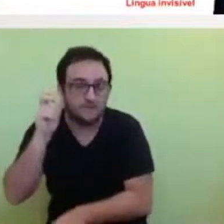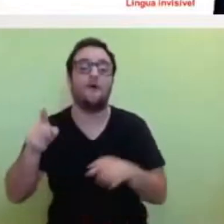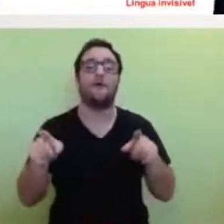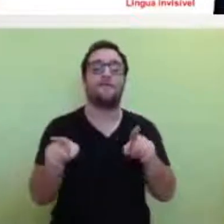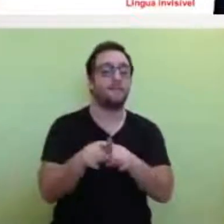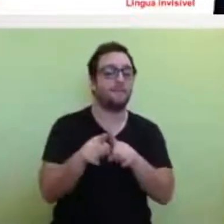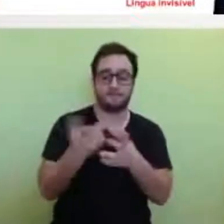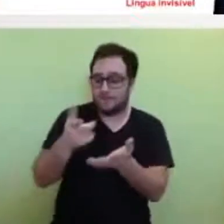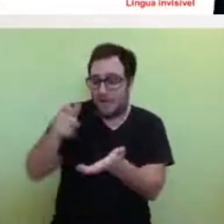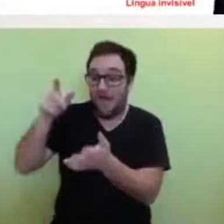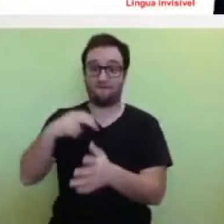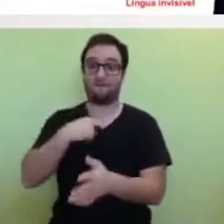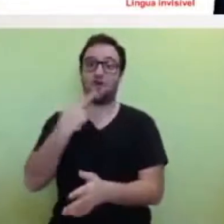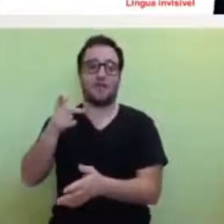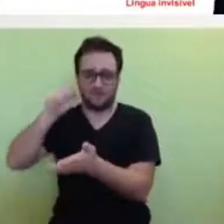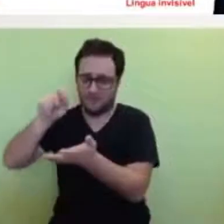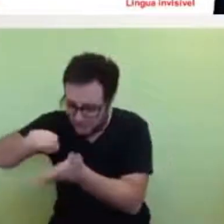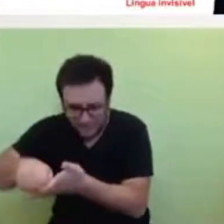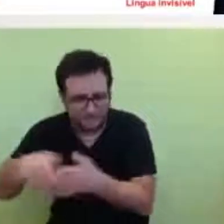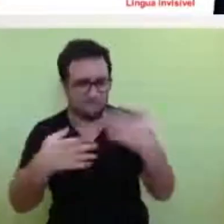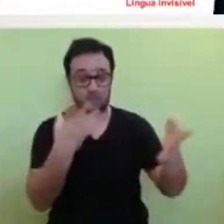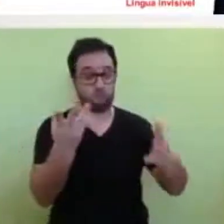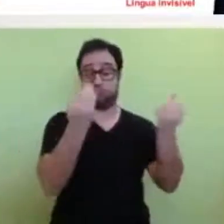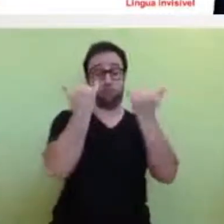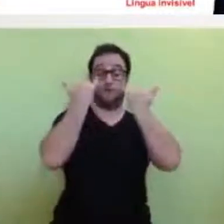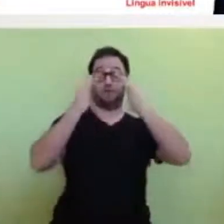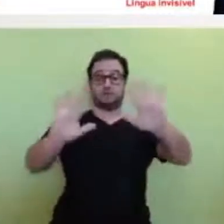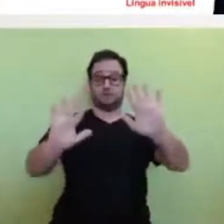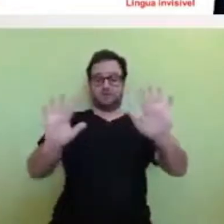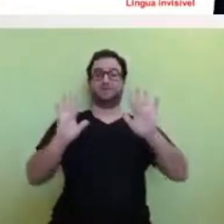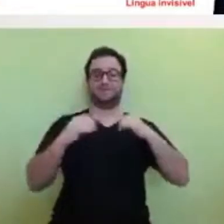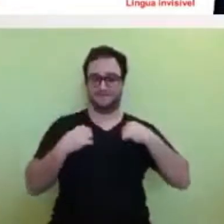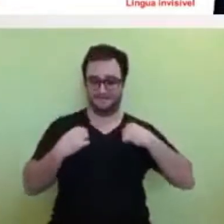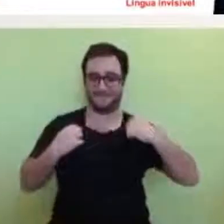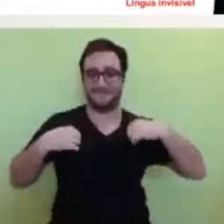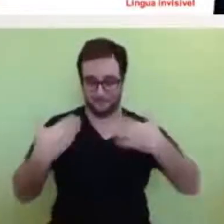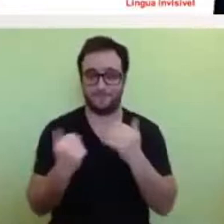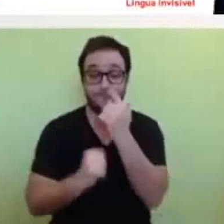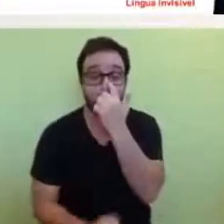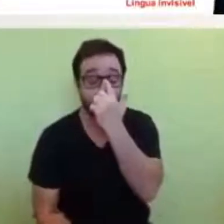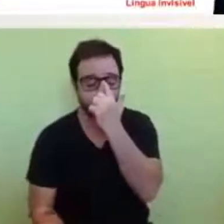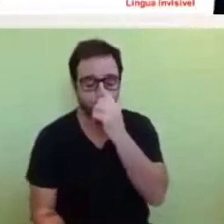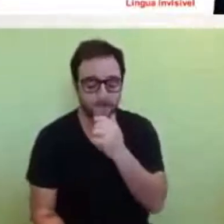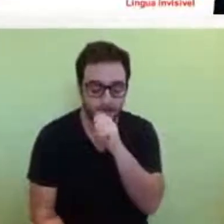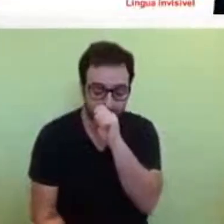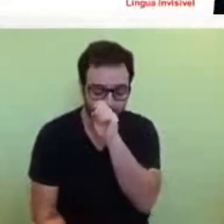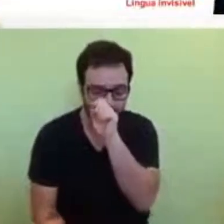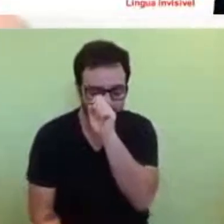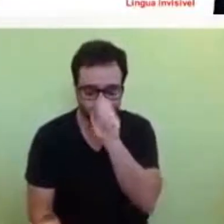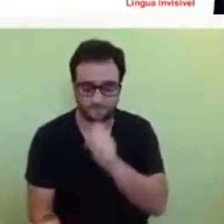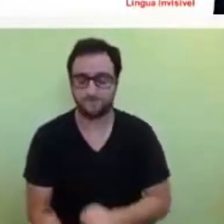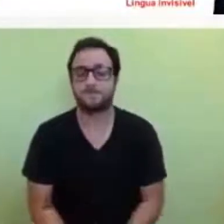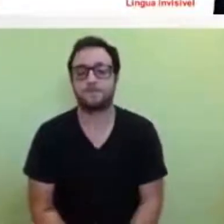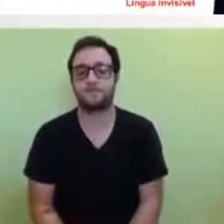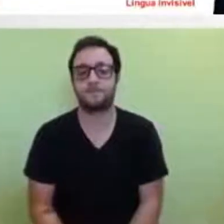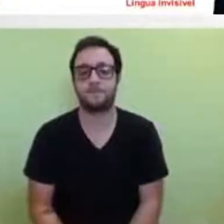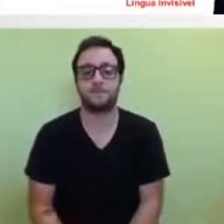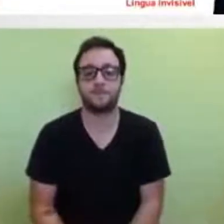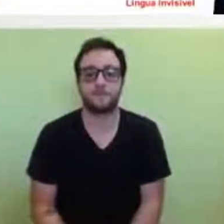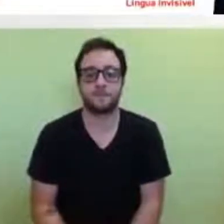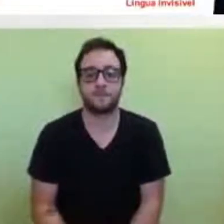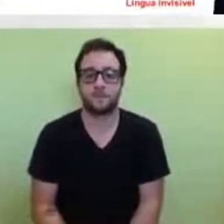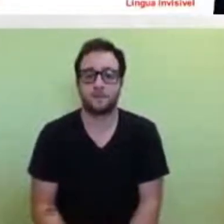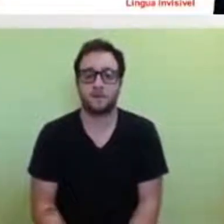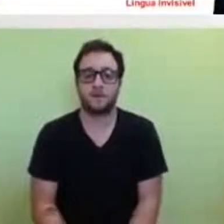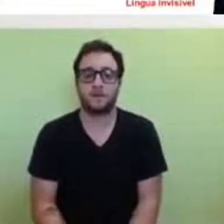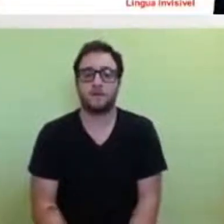Né? E por isso essa diferenciação é necessária, né, do que é escrita e do que é falado. Mas uma coisa que nós temos que ter em mente